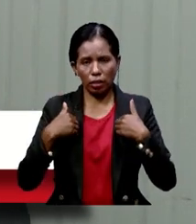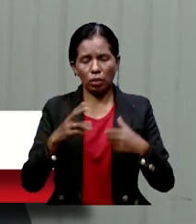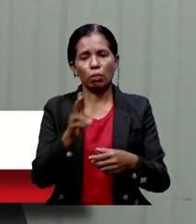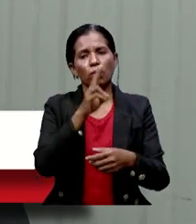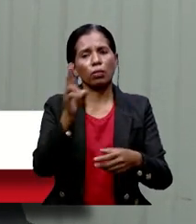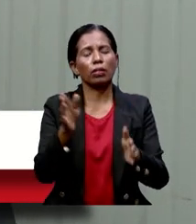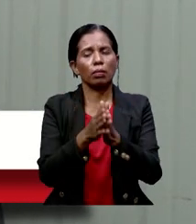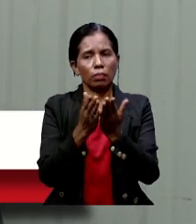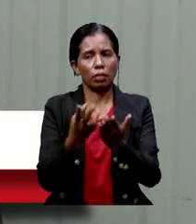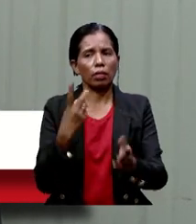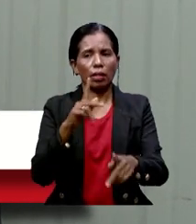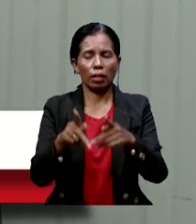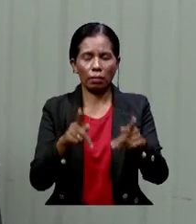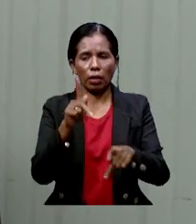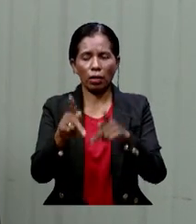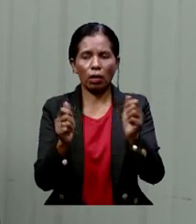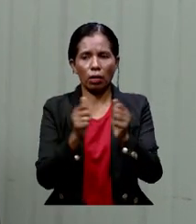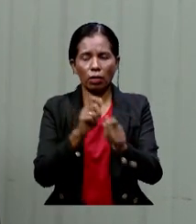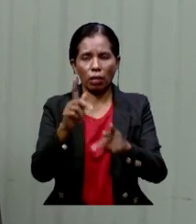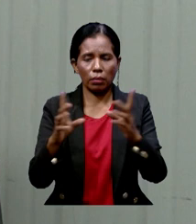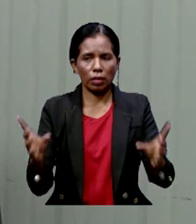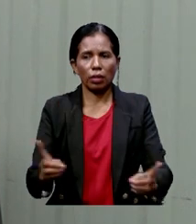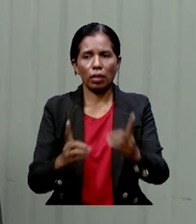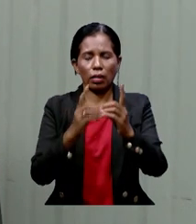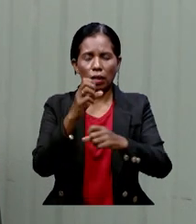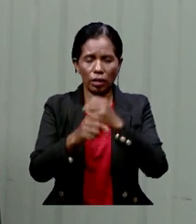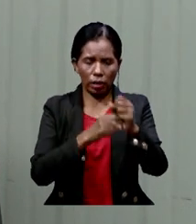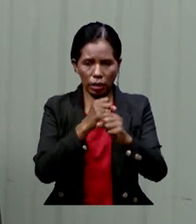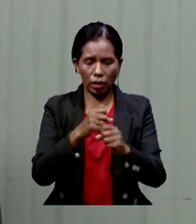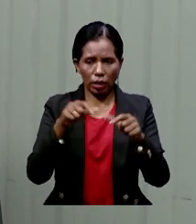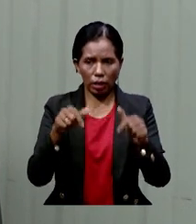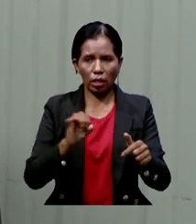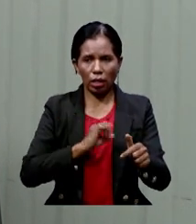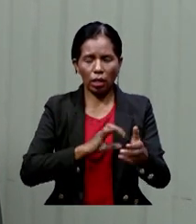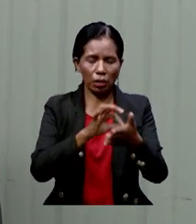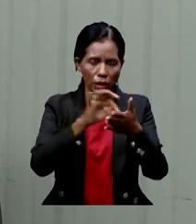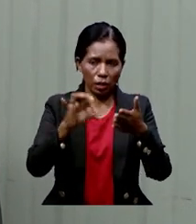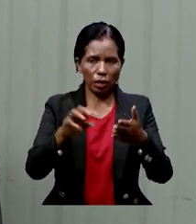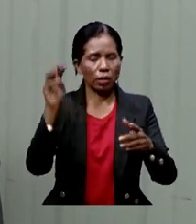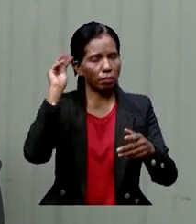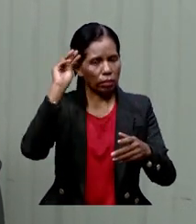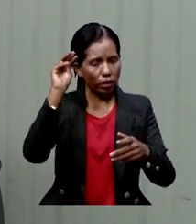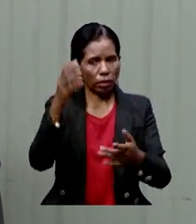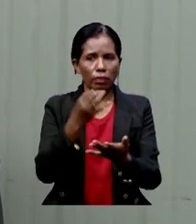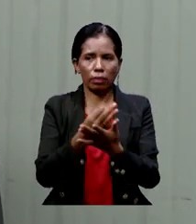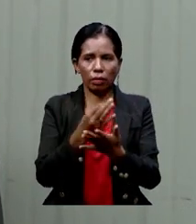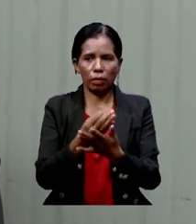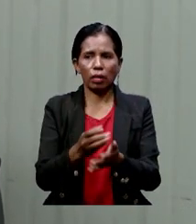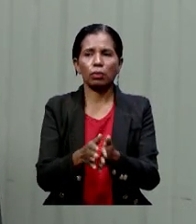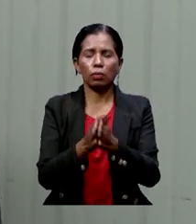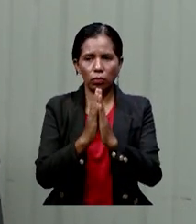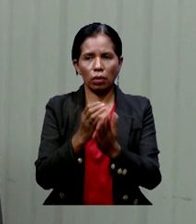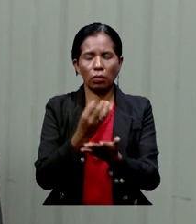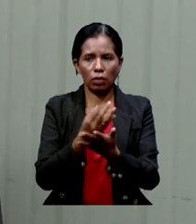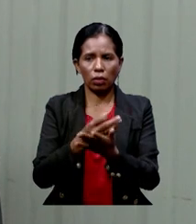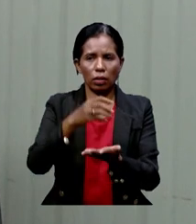Antau ita ema ho ema se asurmal. Tamba ne, tina ne rase. Hau hakere karto oficialida ma Ministro das Finanzas. A tu husu osan, tau